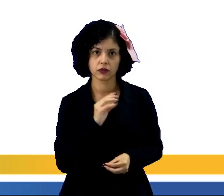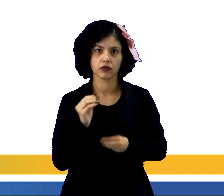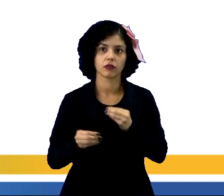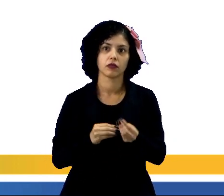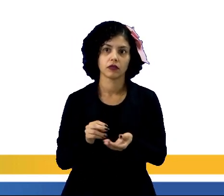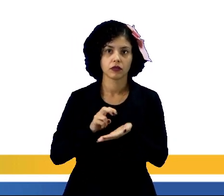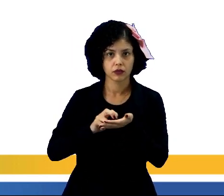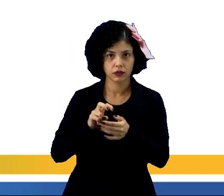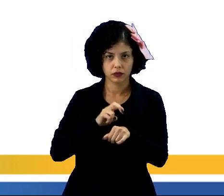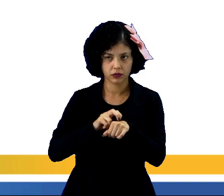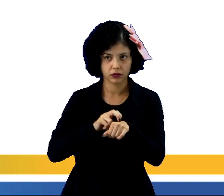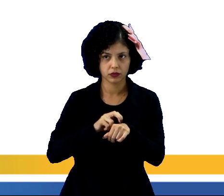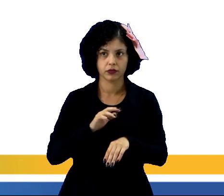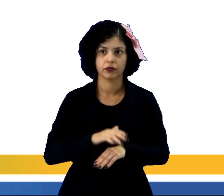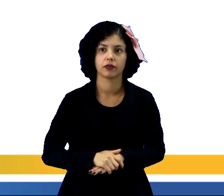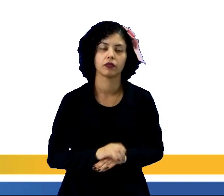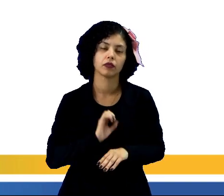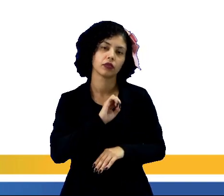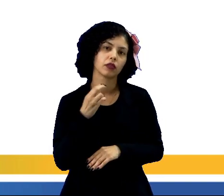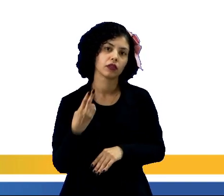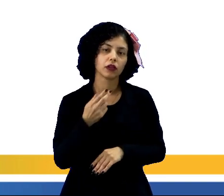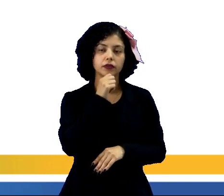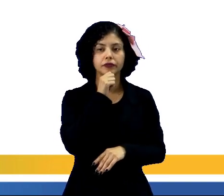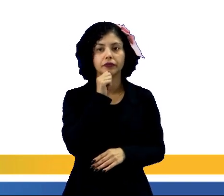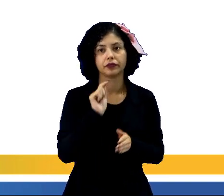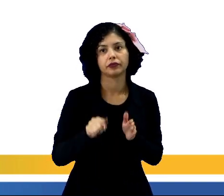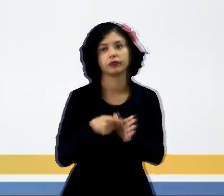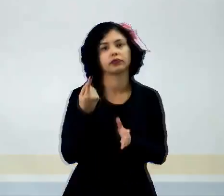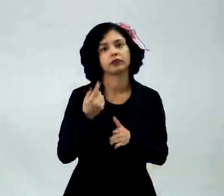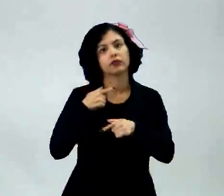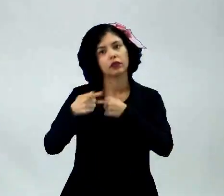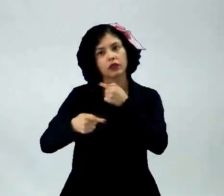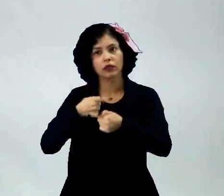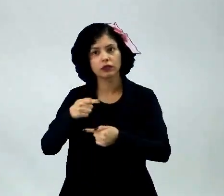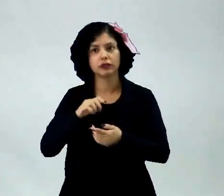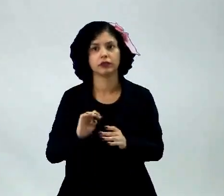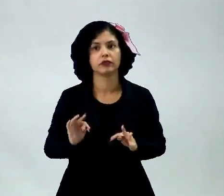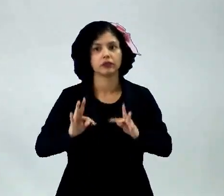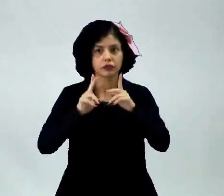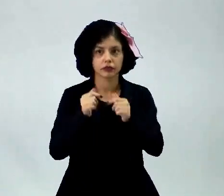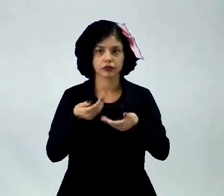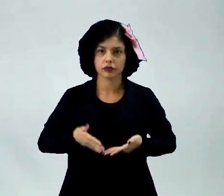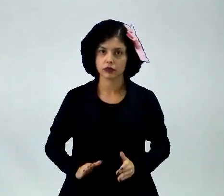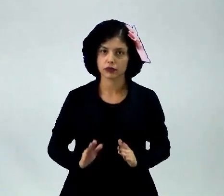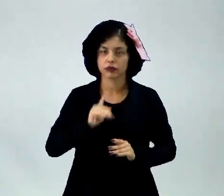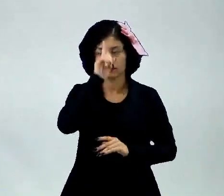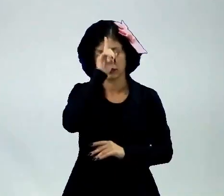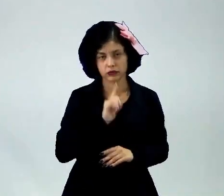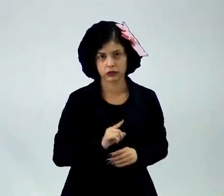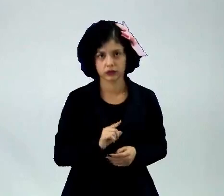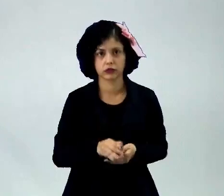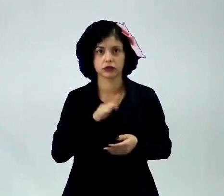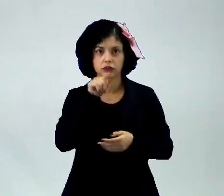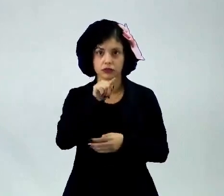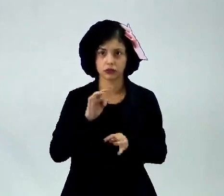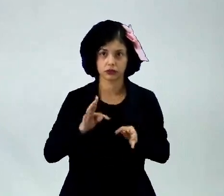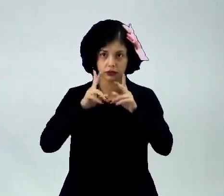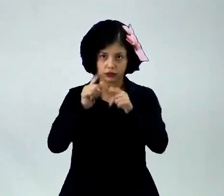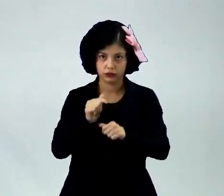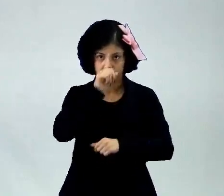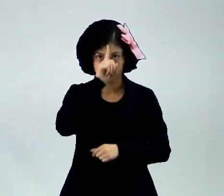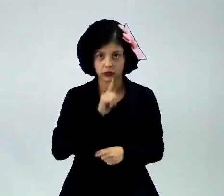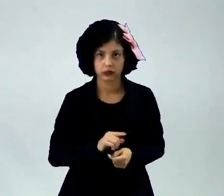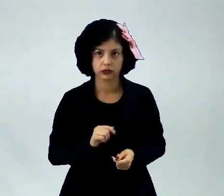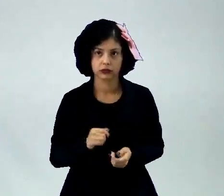amarelas quanto verdes. Ou seja, na primeira geração, todas nasceram amarelas. Dessas todas que